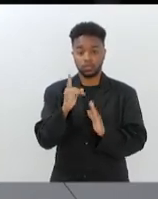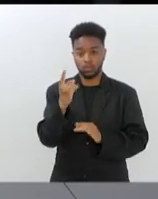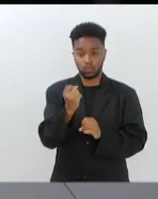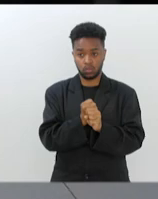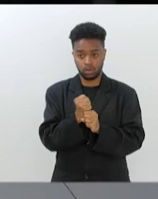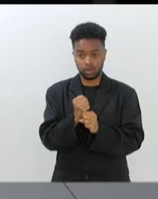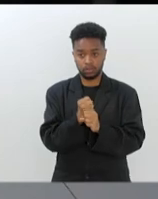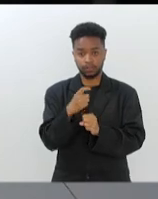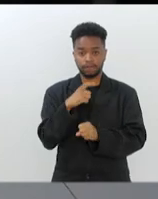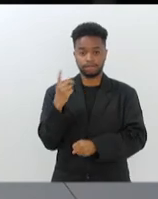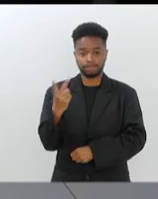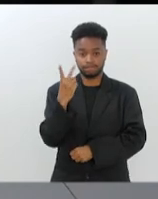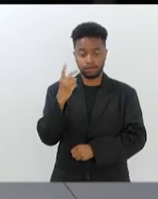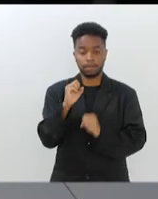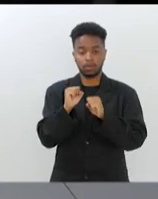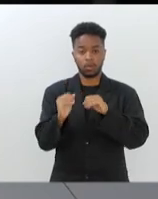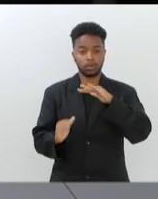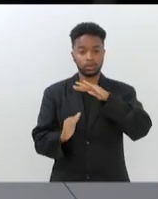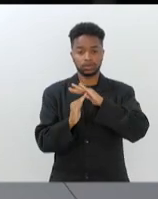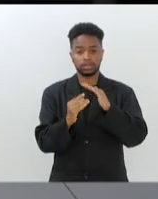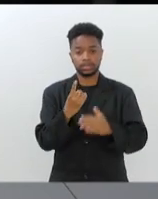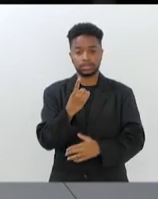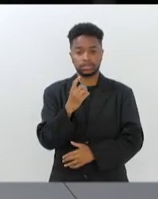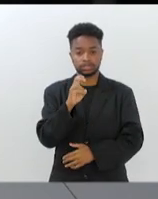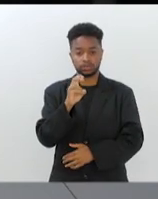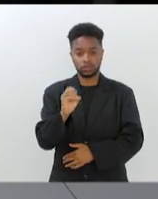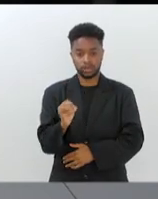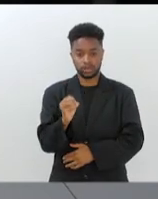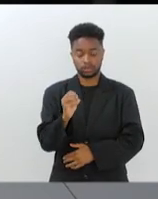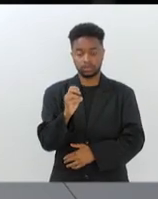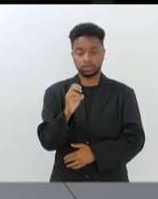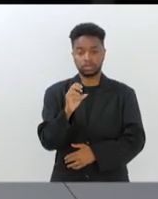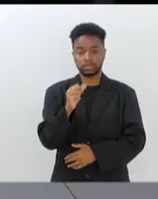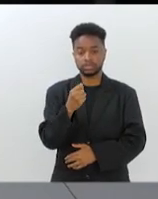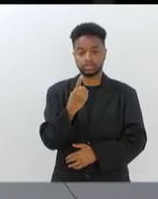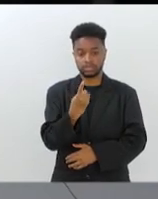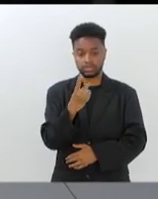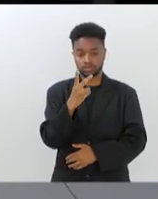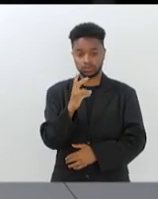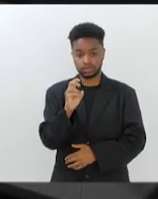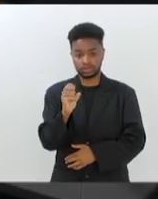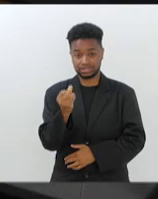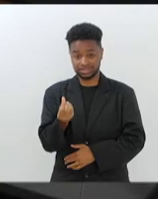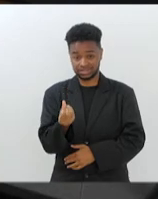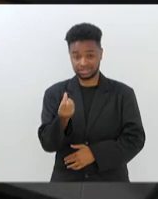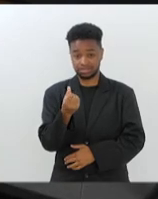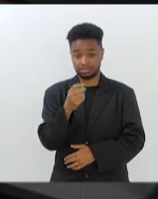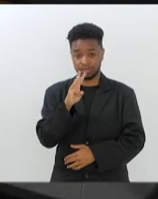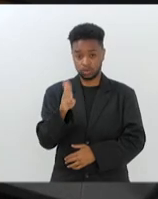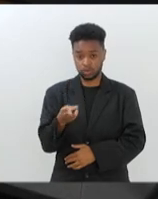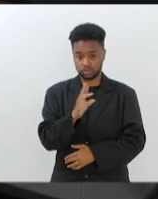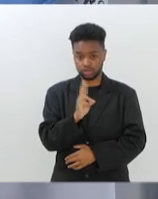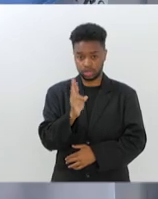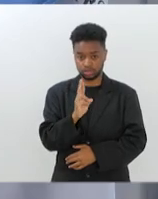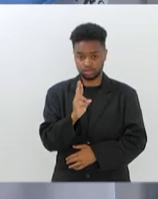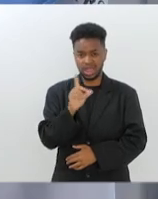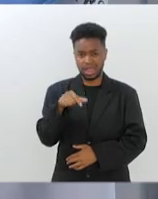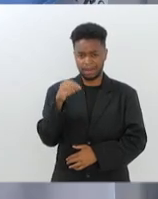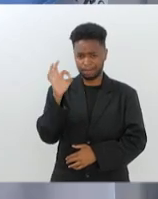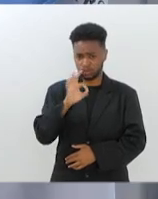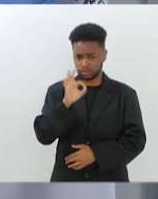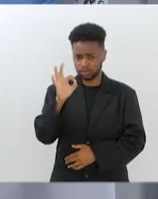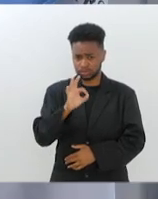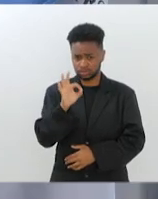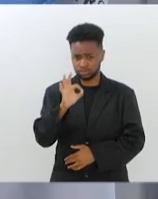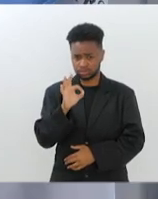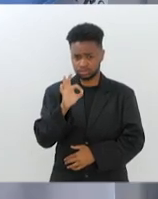de um valor que pode chegar a r 156 milhões Dea 156 milhões tá e isso é o queê é um percentual do